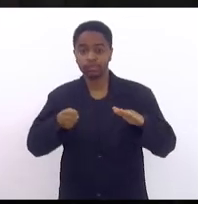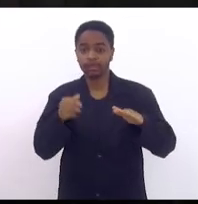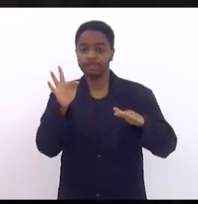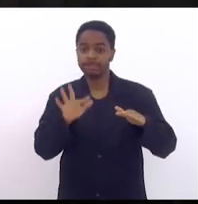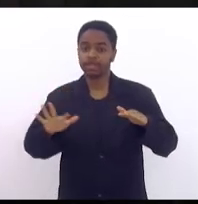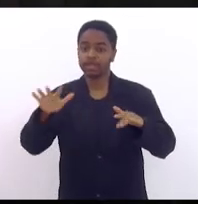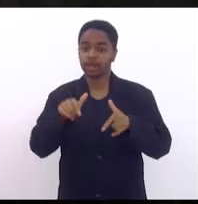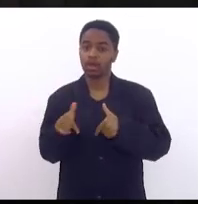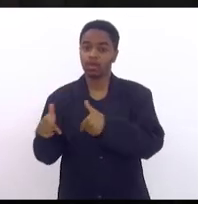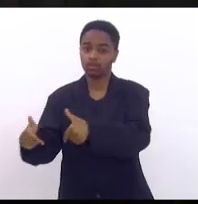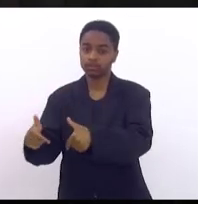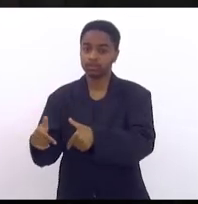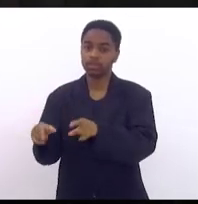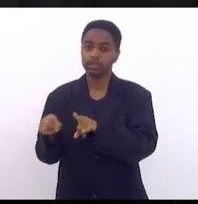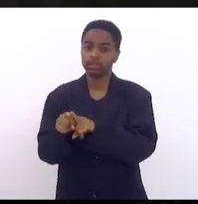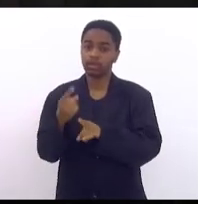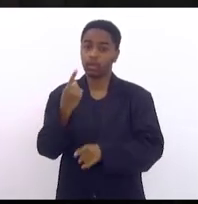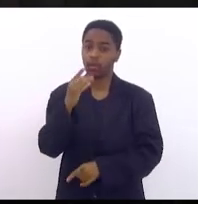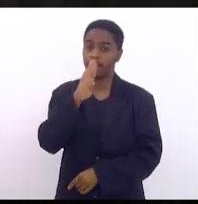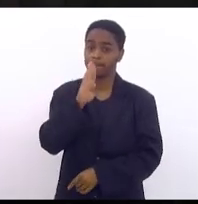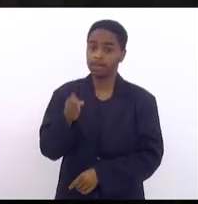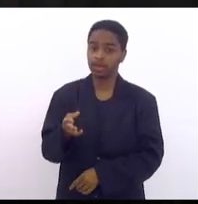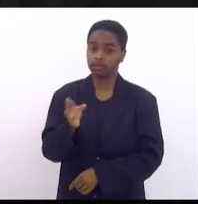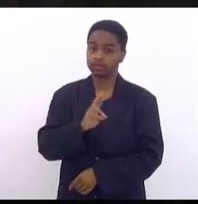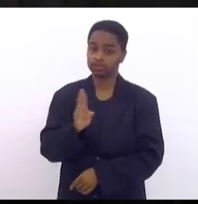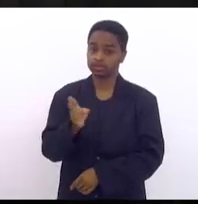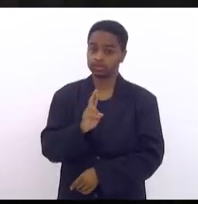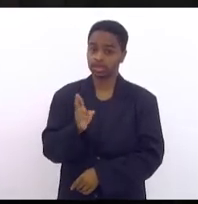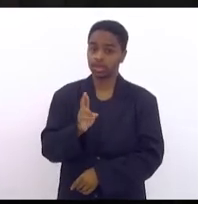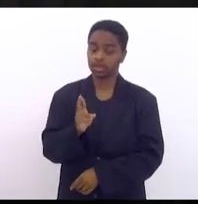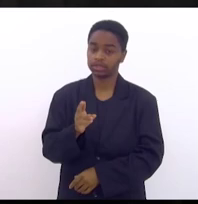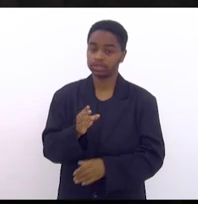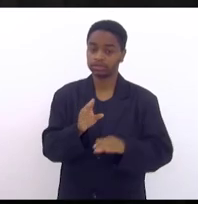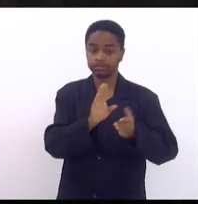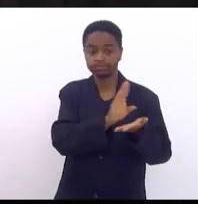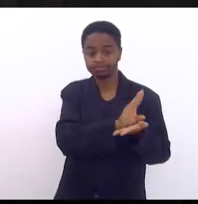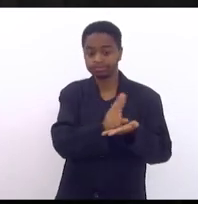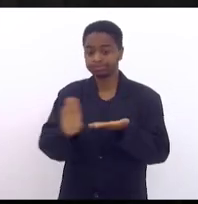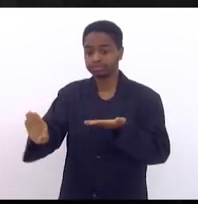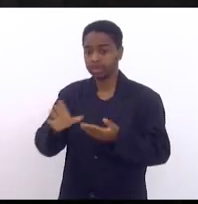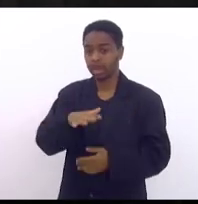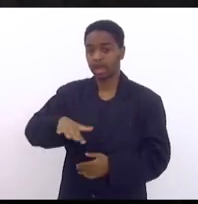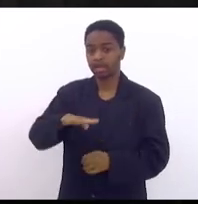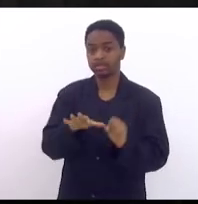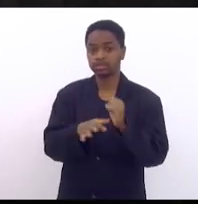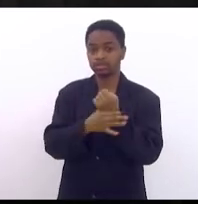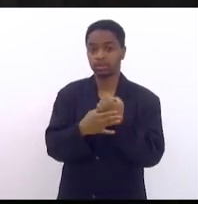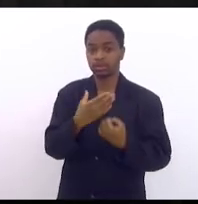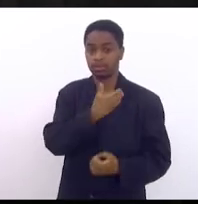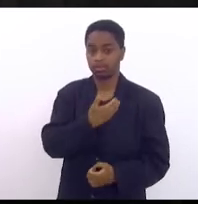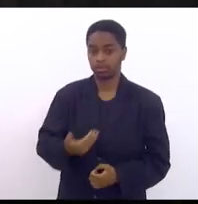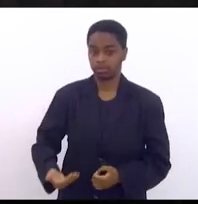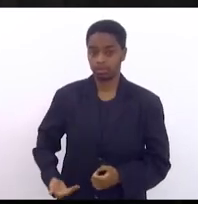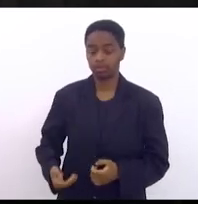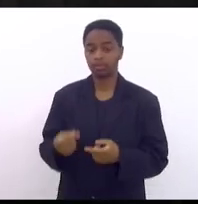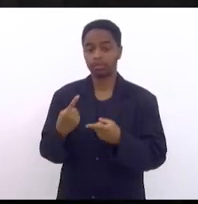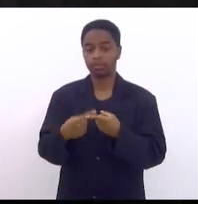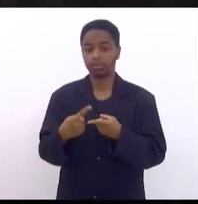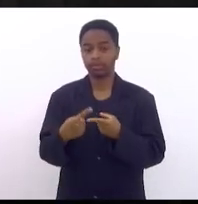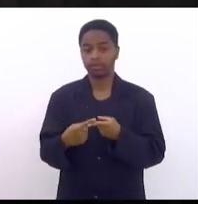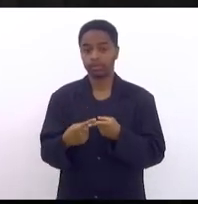transferiu 1 bilhão de reais para a área da segurança pública, exatamente porque